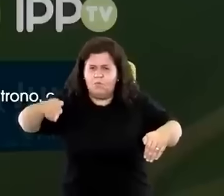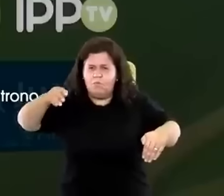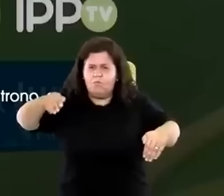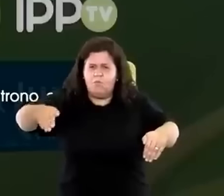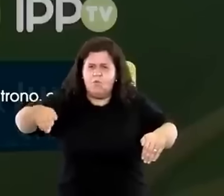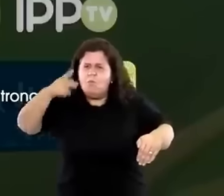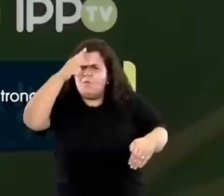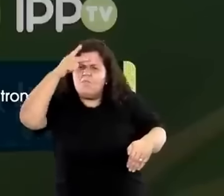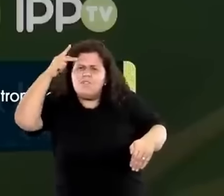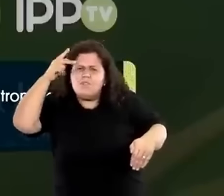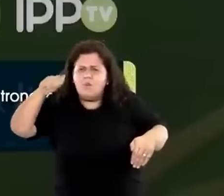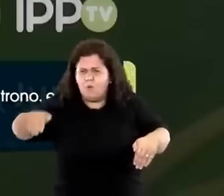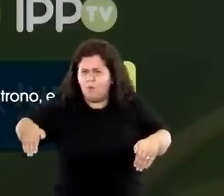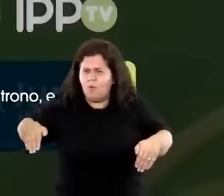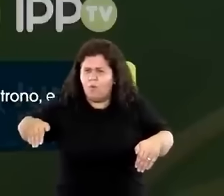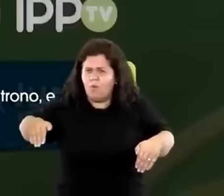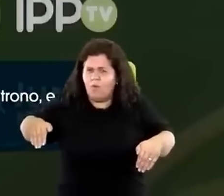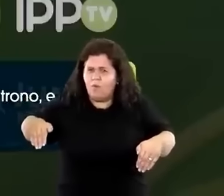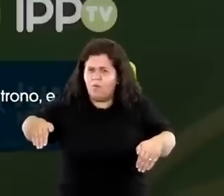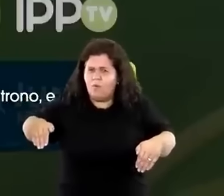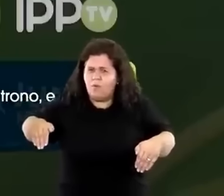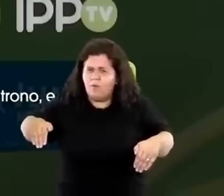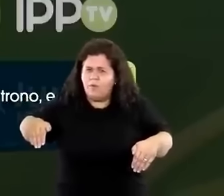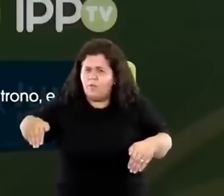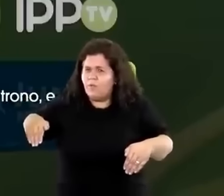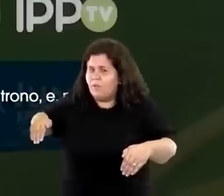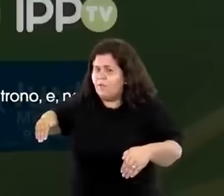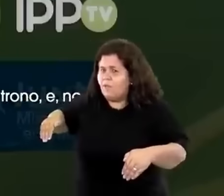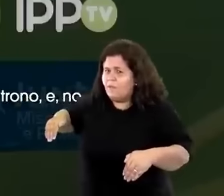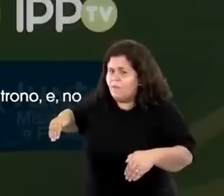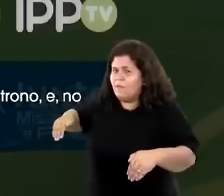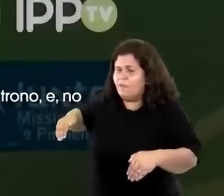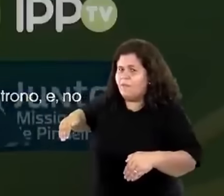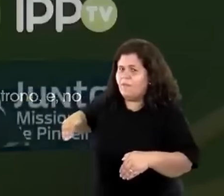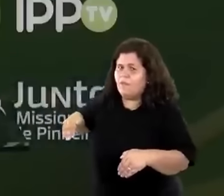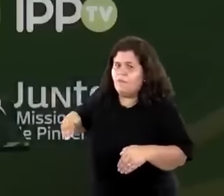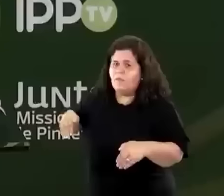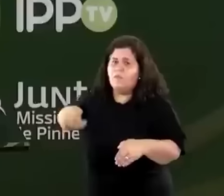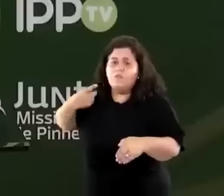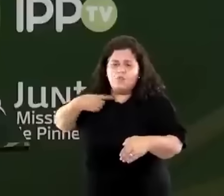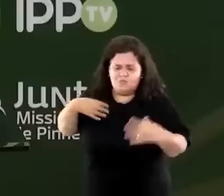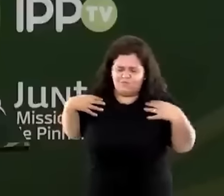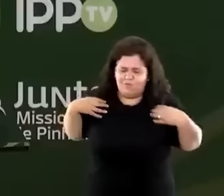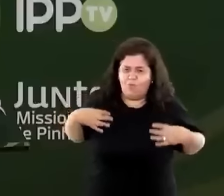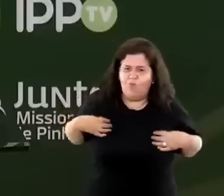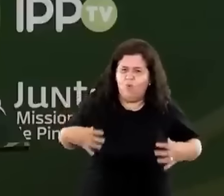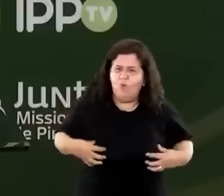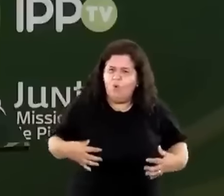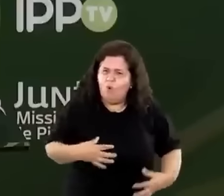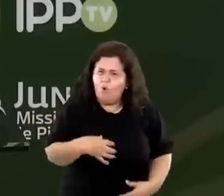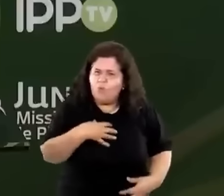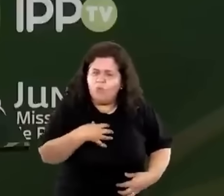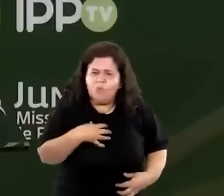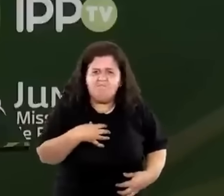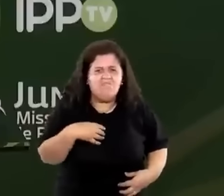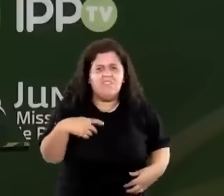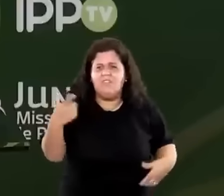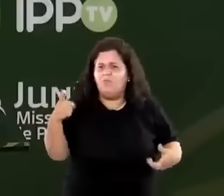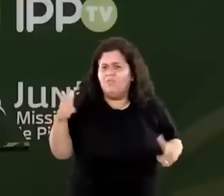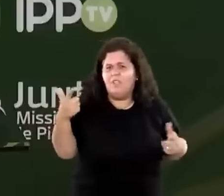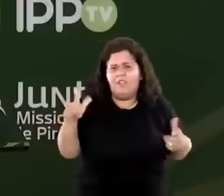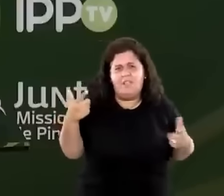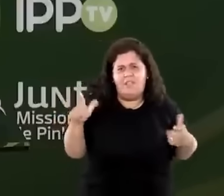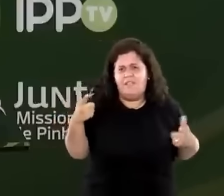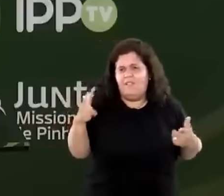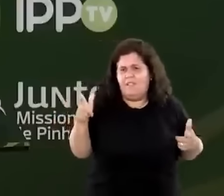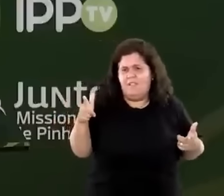porque ele não podia estar fisicamente porque com esse corpo nosso vulnerável frágil